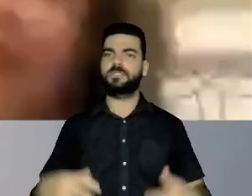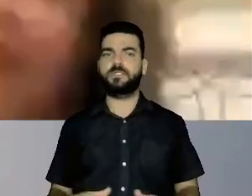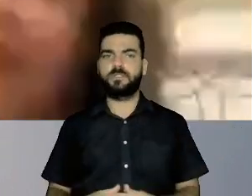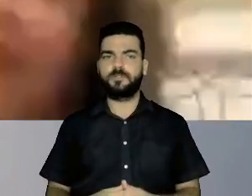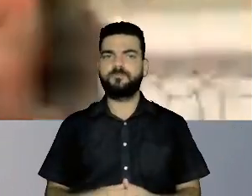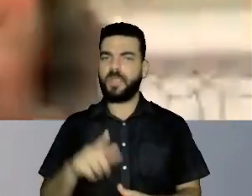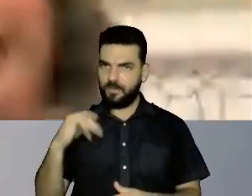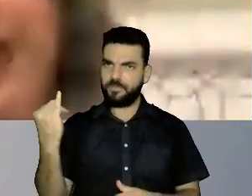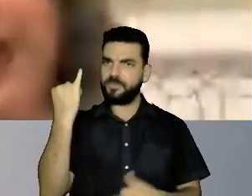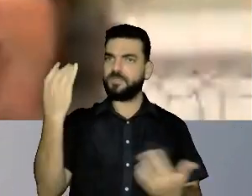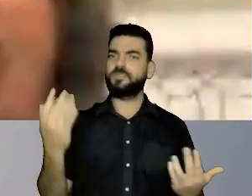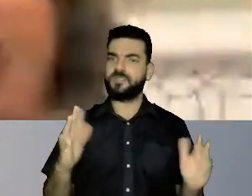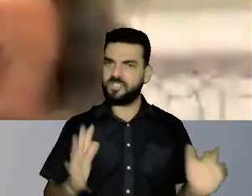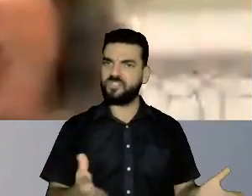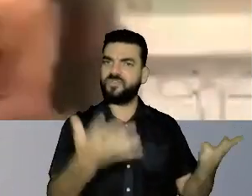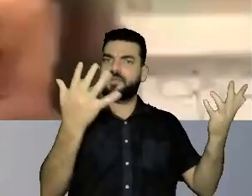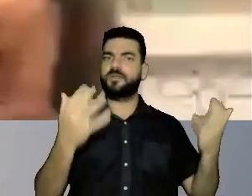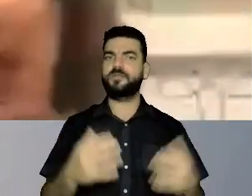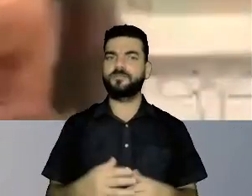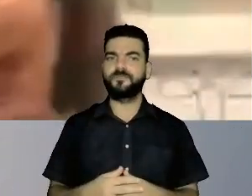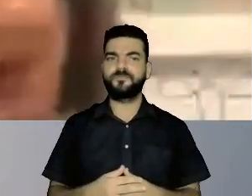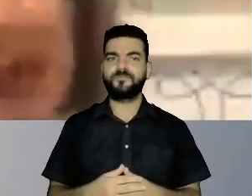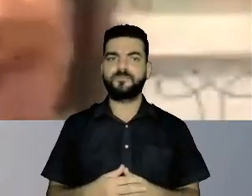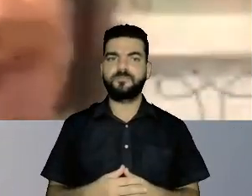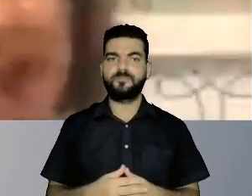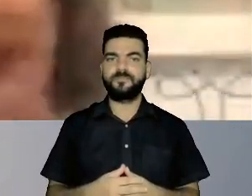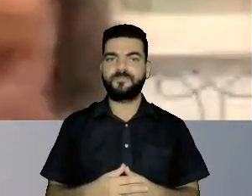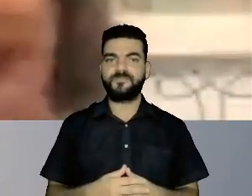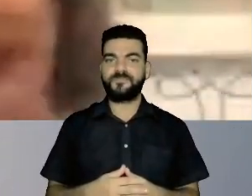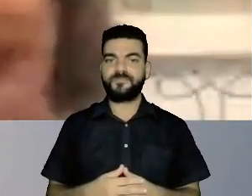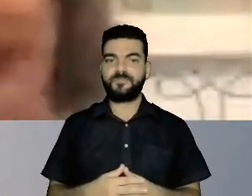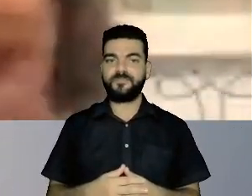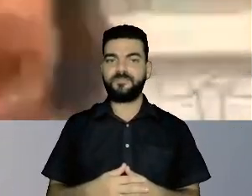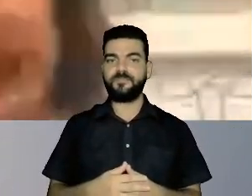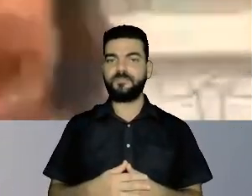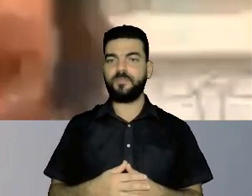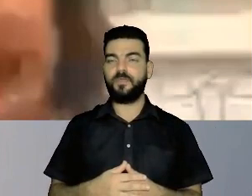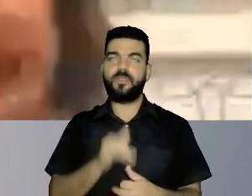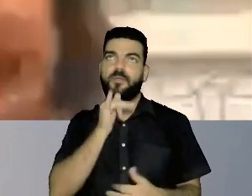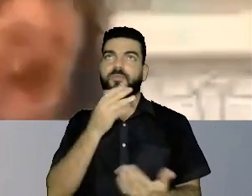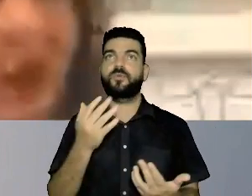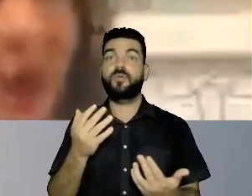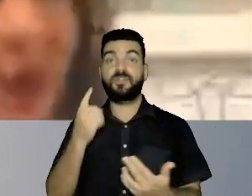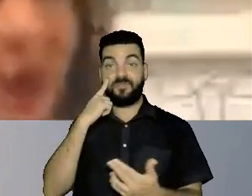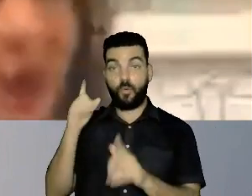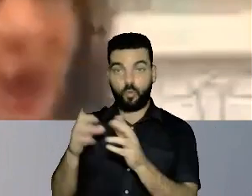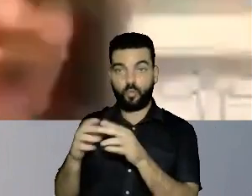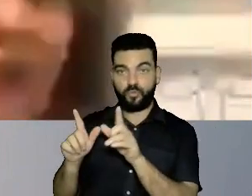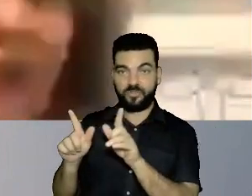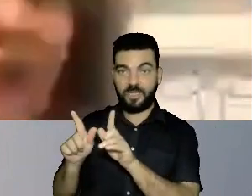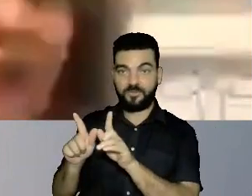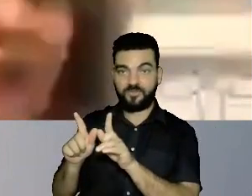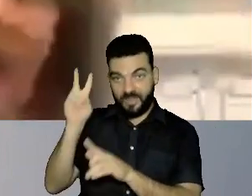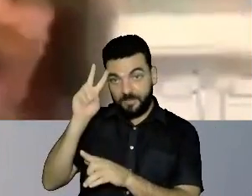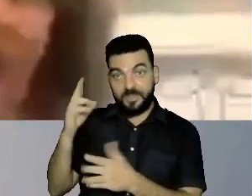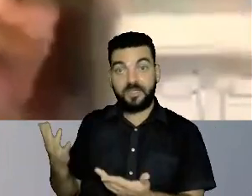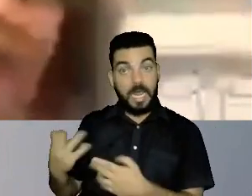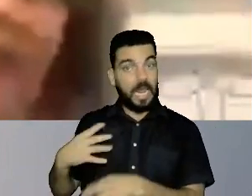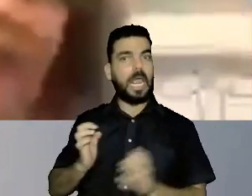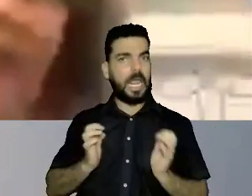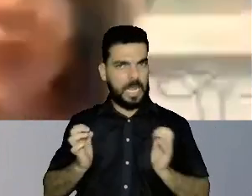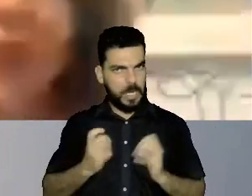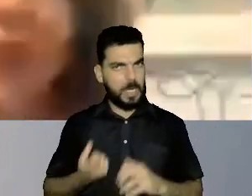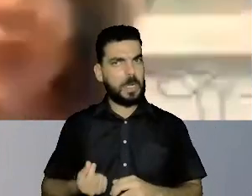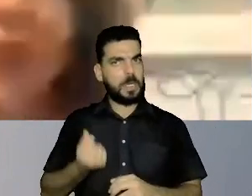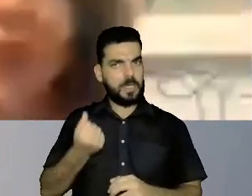para essa grafiteira que está na rua, ela tem que ter um retorno financeiro também. É importante que você fale disso,